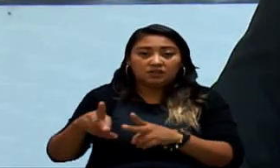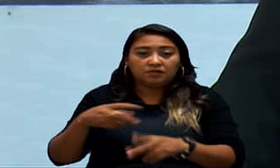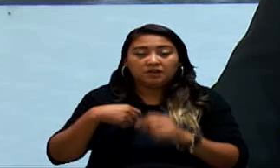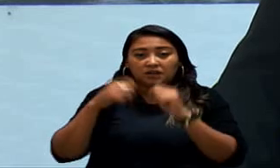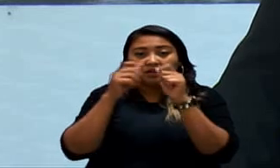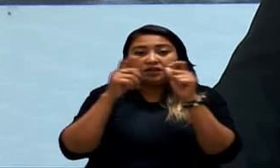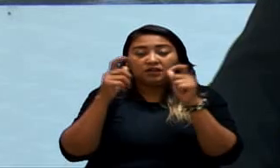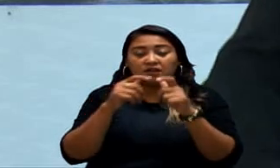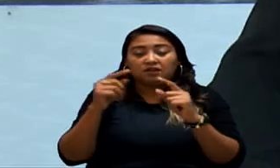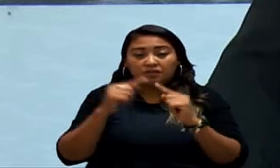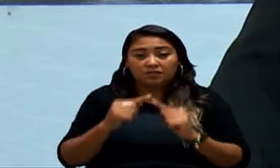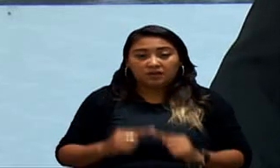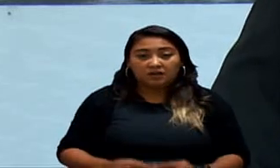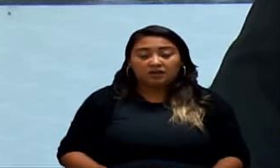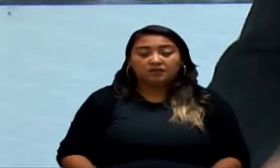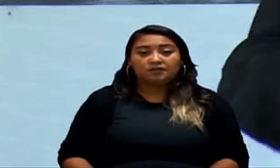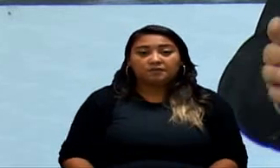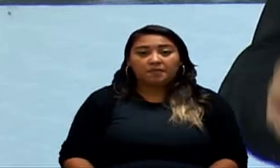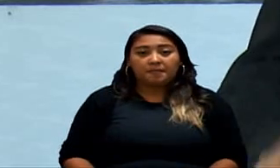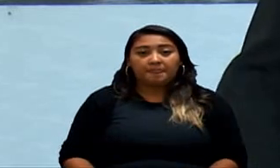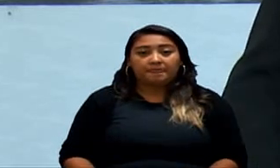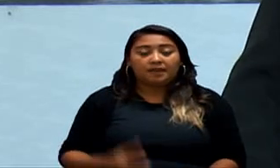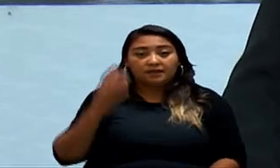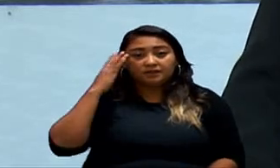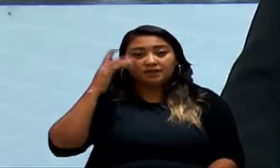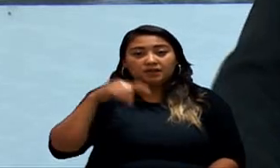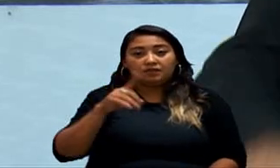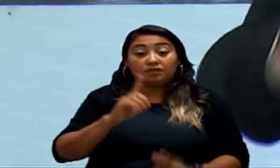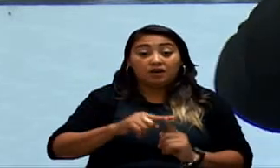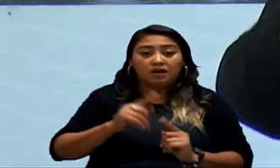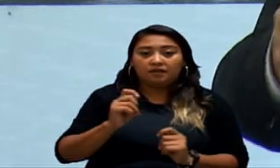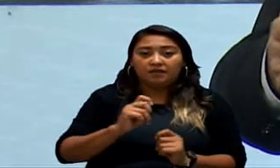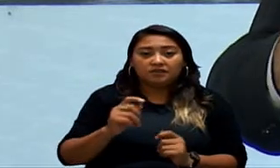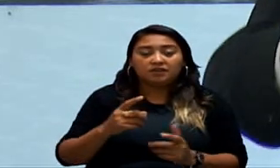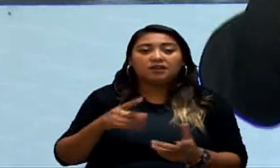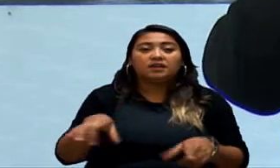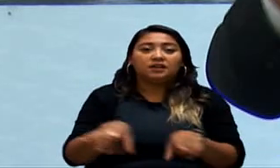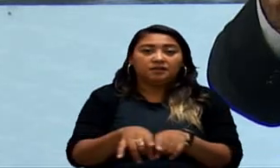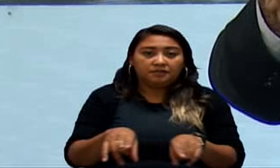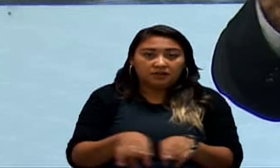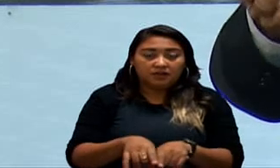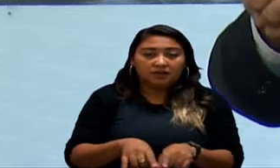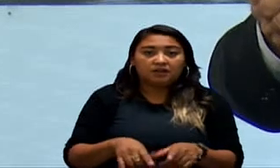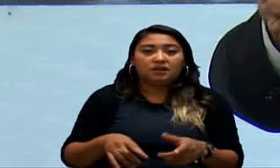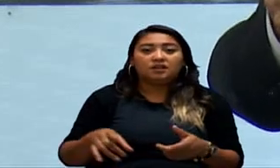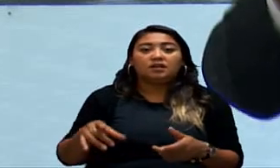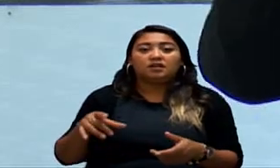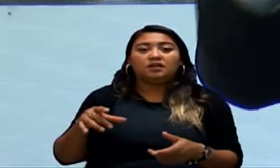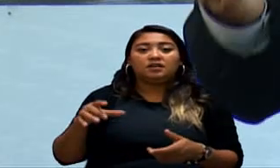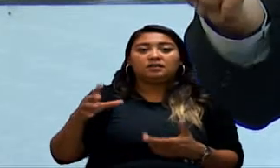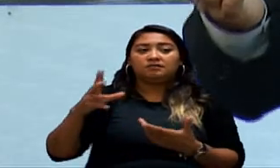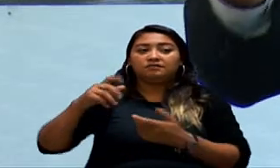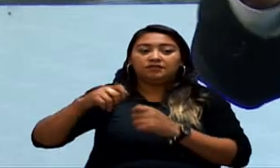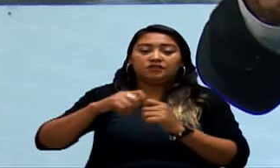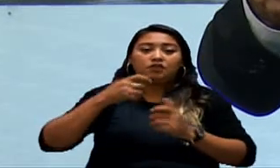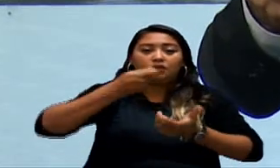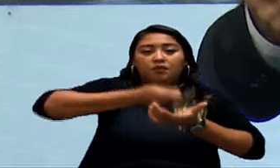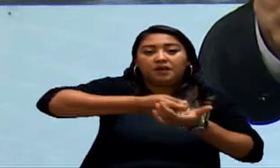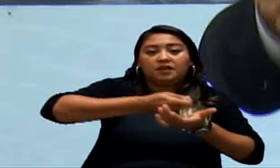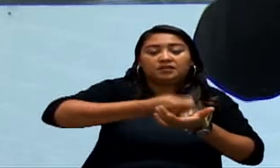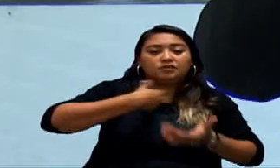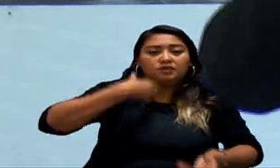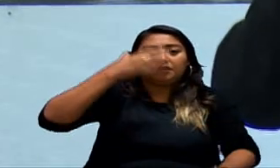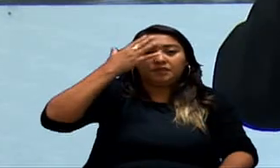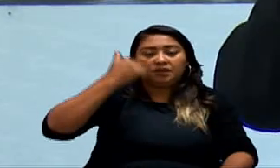com relação a isso, que eu achei que não é dessa forma que tem que fazer e também os neófitos não têm a obrigação de